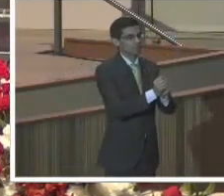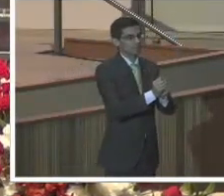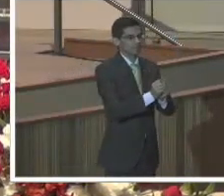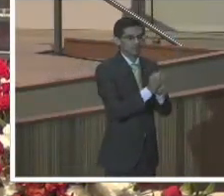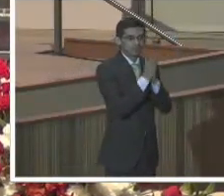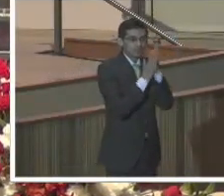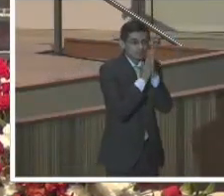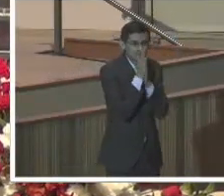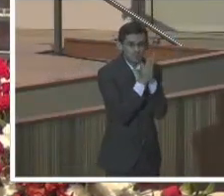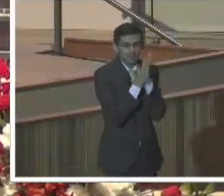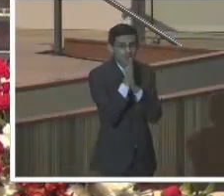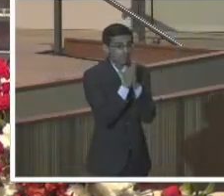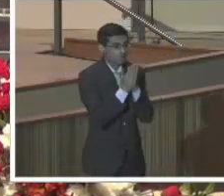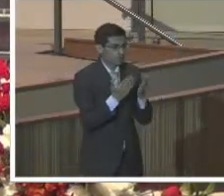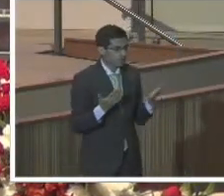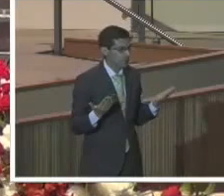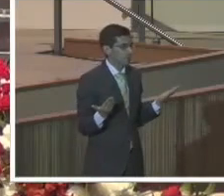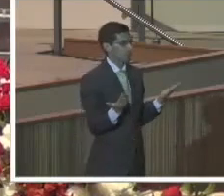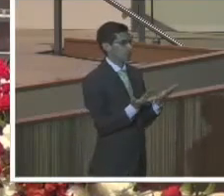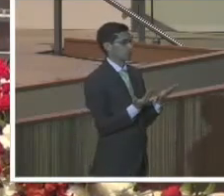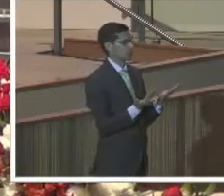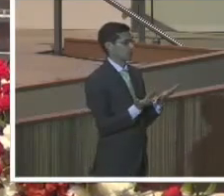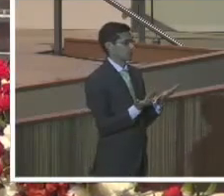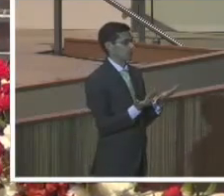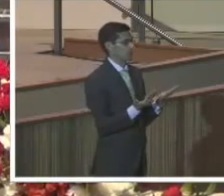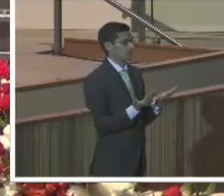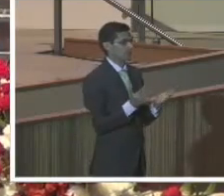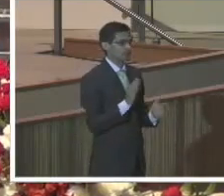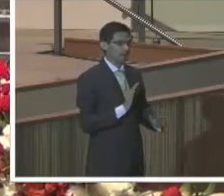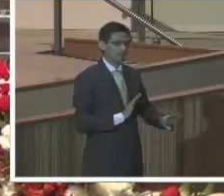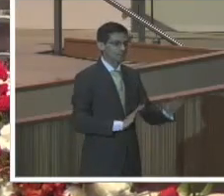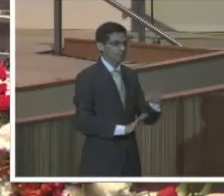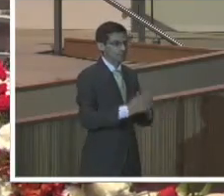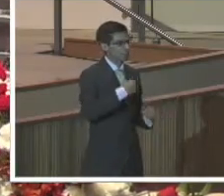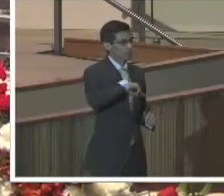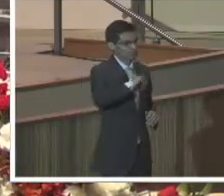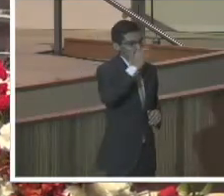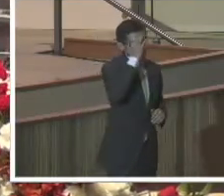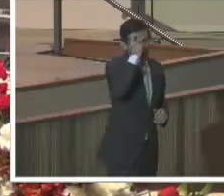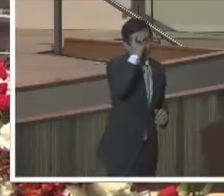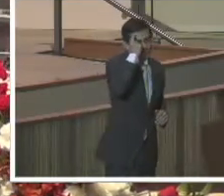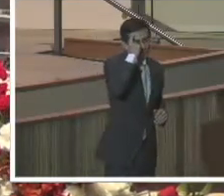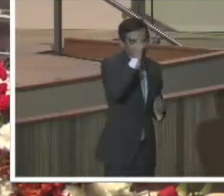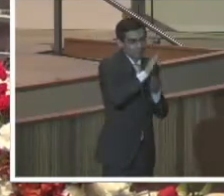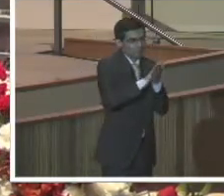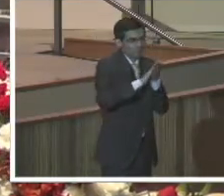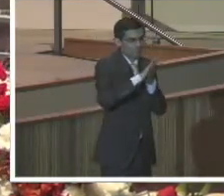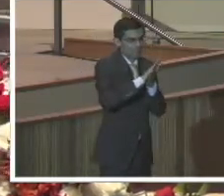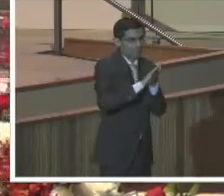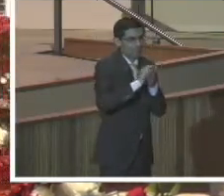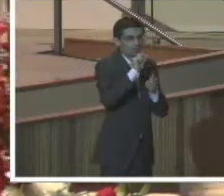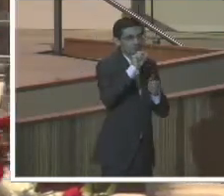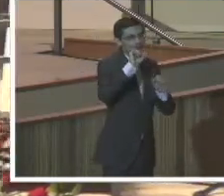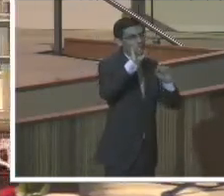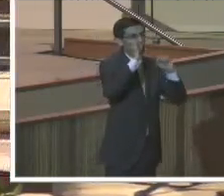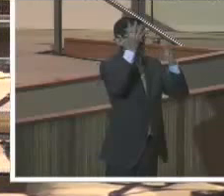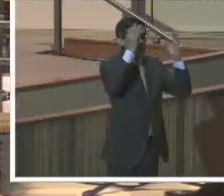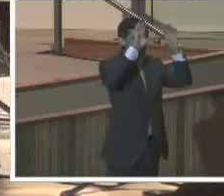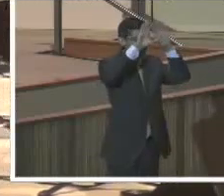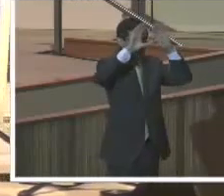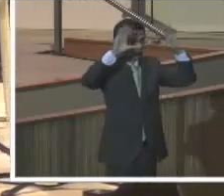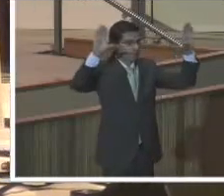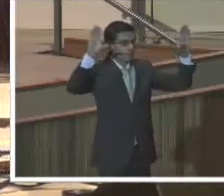hoje. Queridos, às vezes a gente não tem noção dessa dimensão espiritual da nossa vida, mas